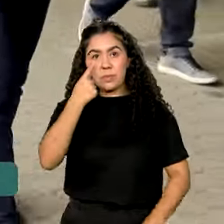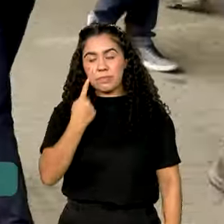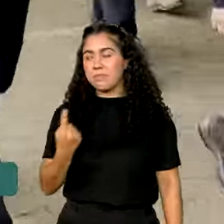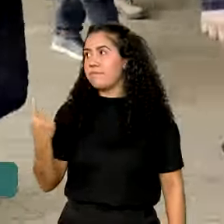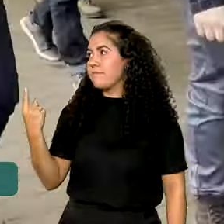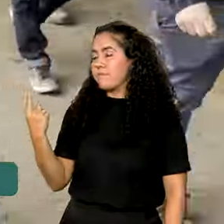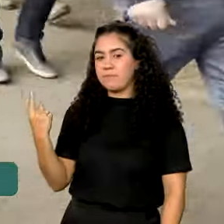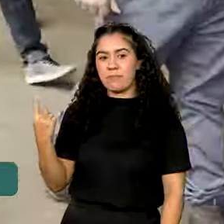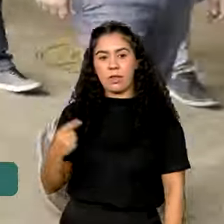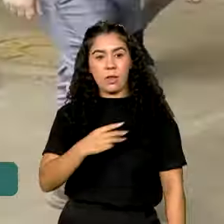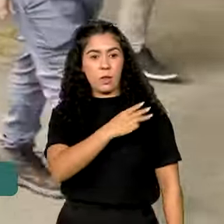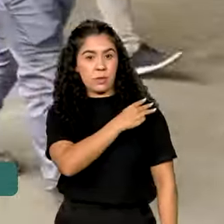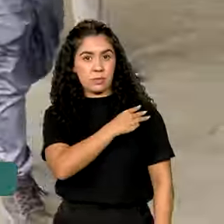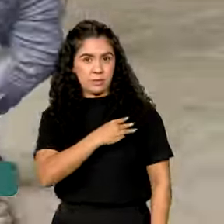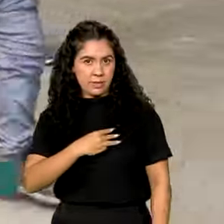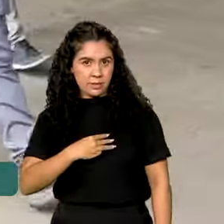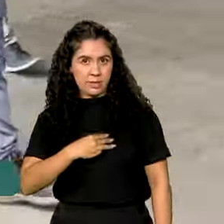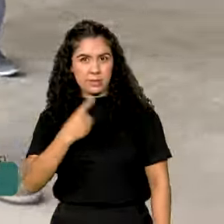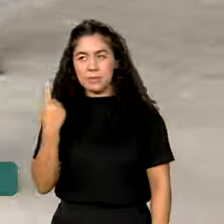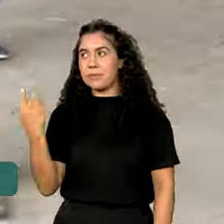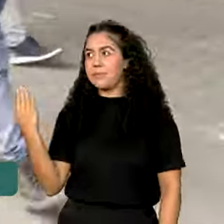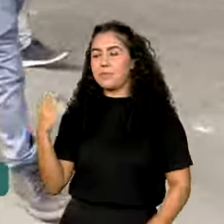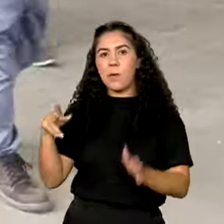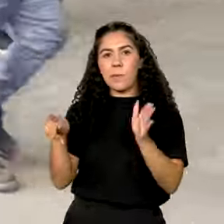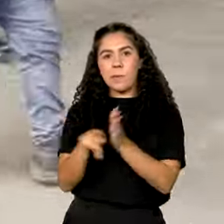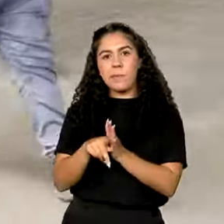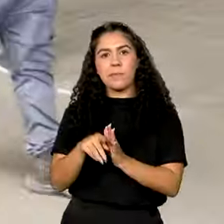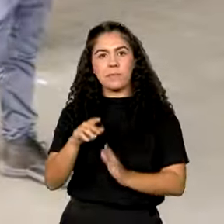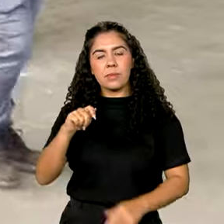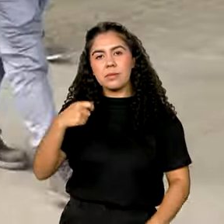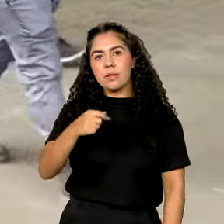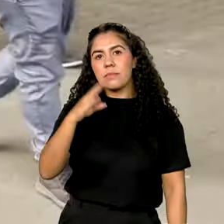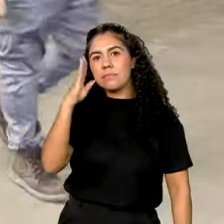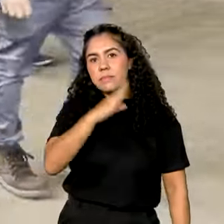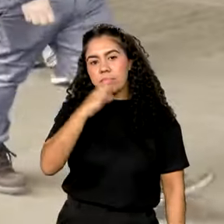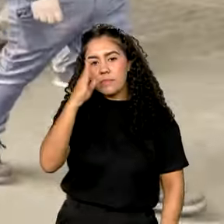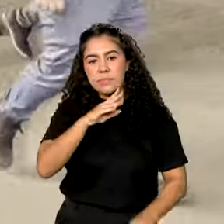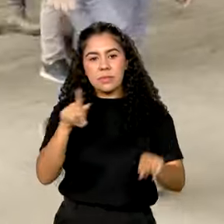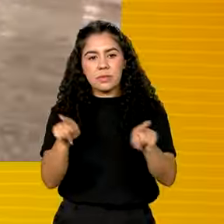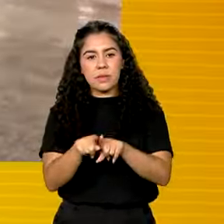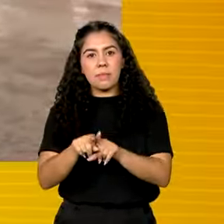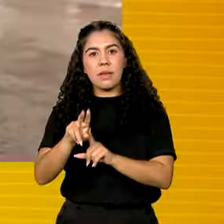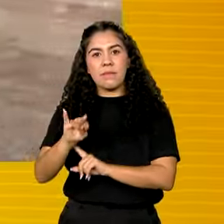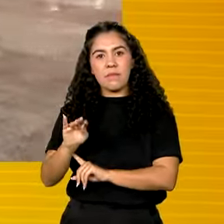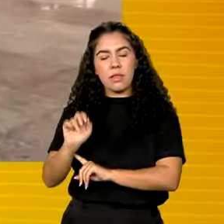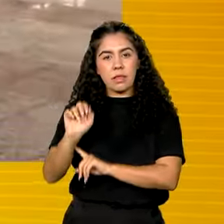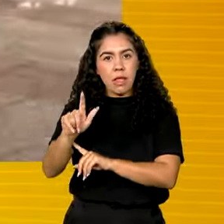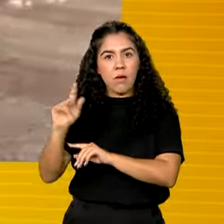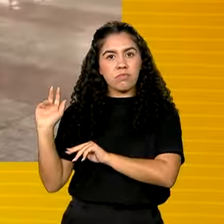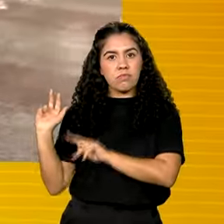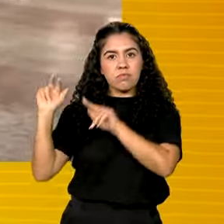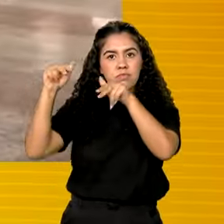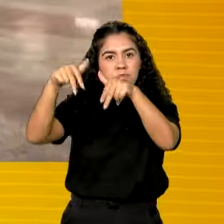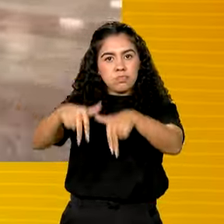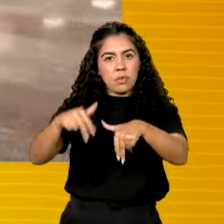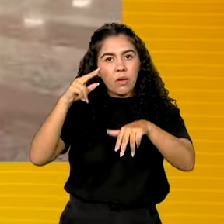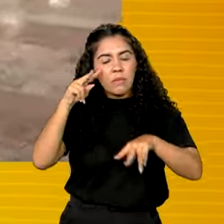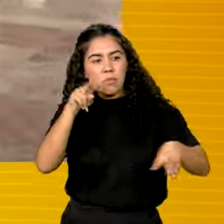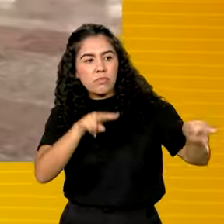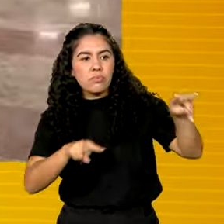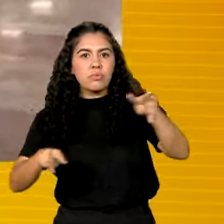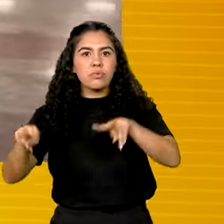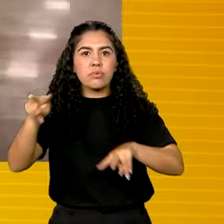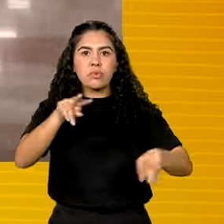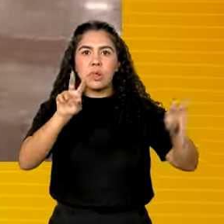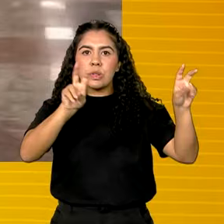os ministros da Reconstrução, Paulo Pimenta, e do Tribunal de Contas da União, Vital do Rego Filho, fizeram vistoria das obras de